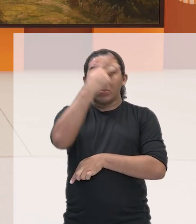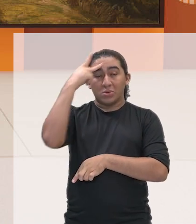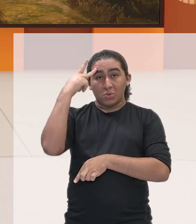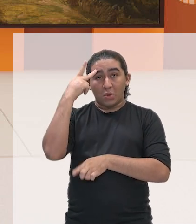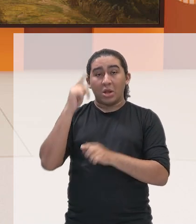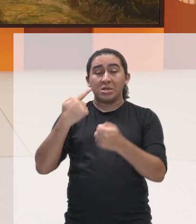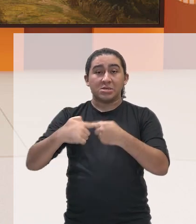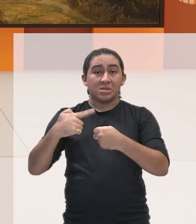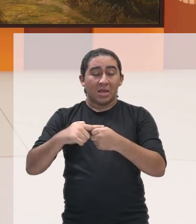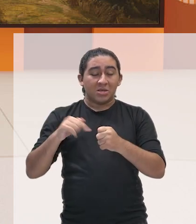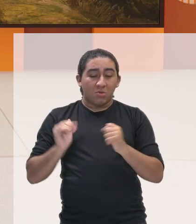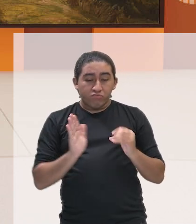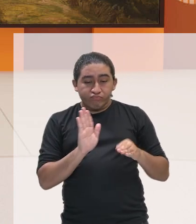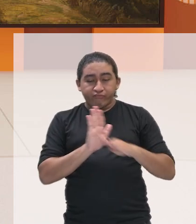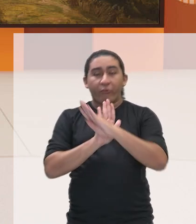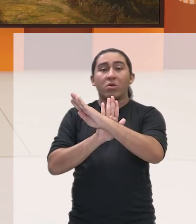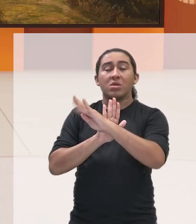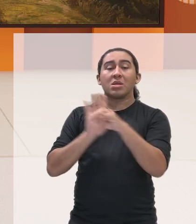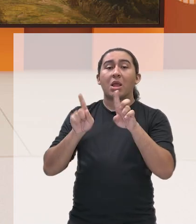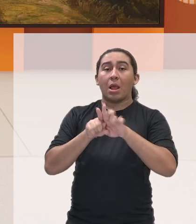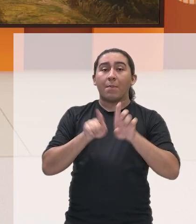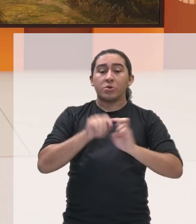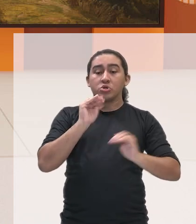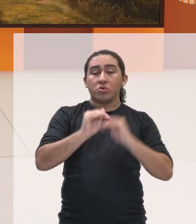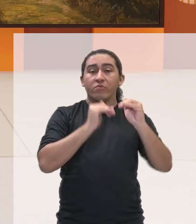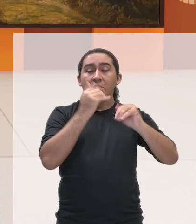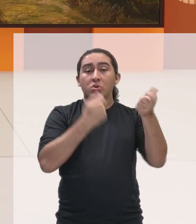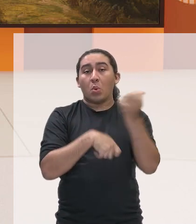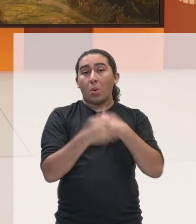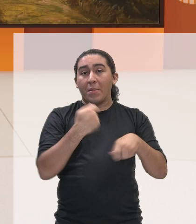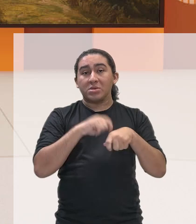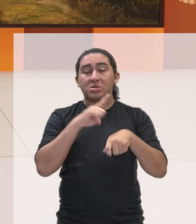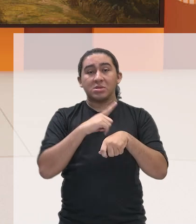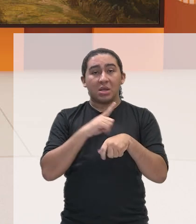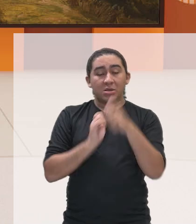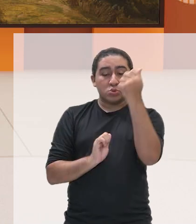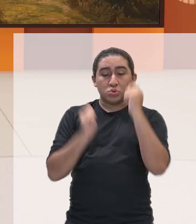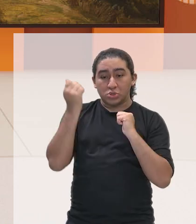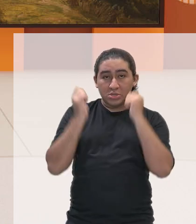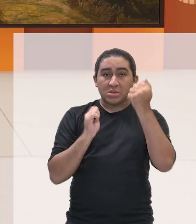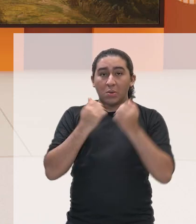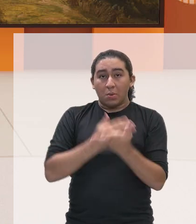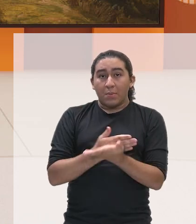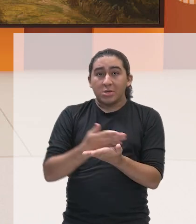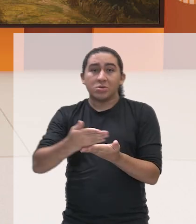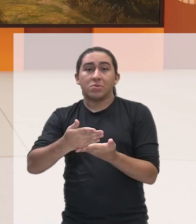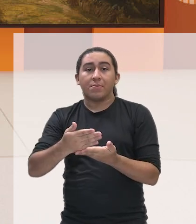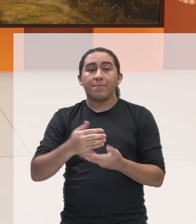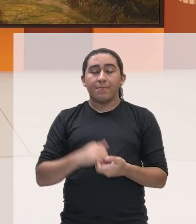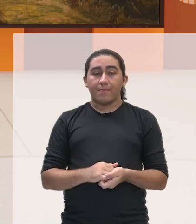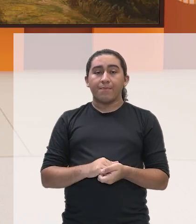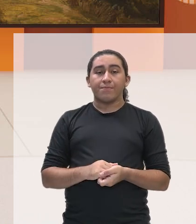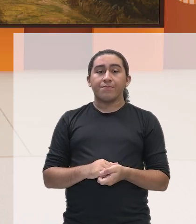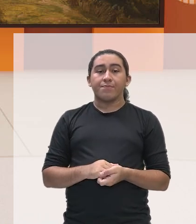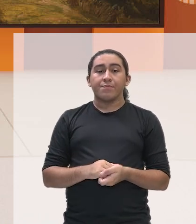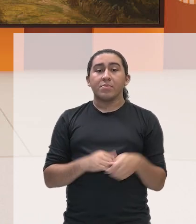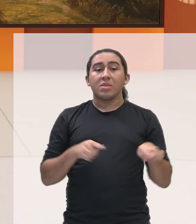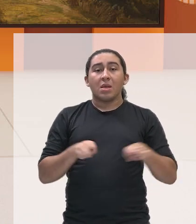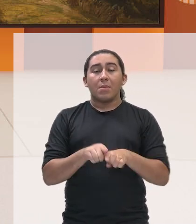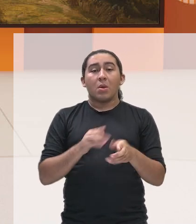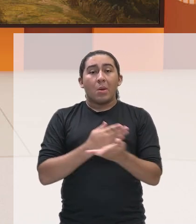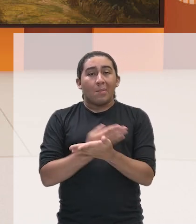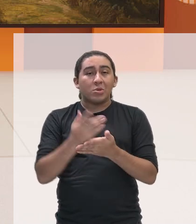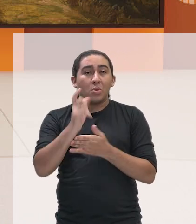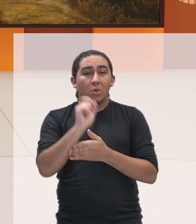cidades e o rápido desenvolvimento do comércio e da industrialização. Surgiu uma mão de obra